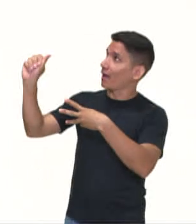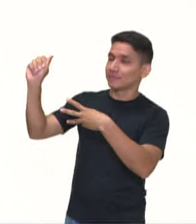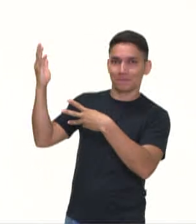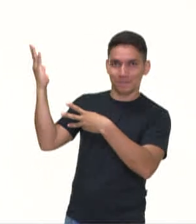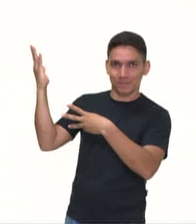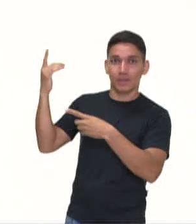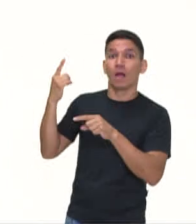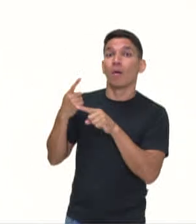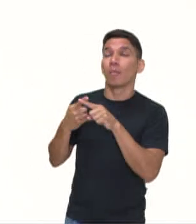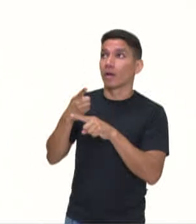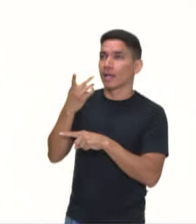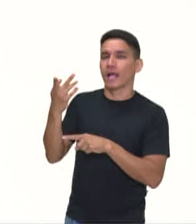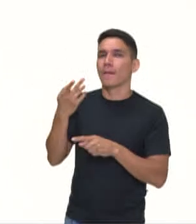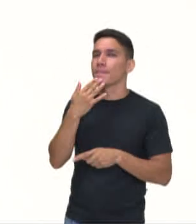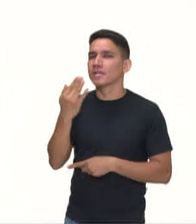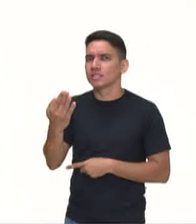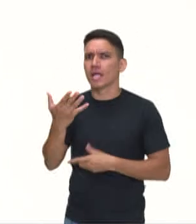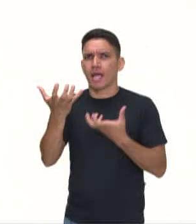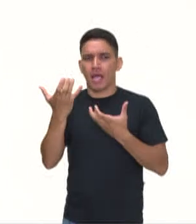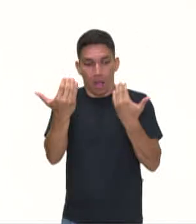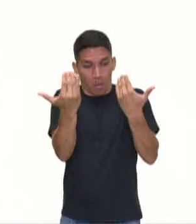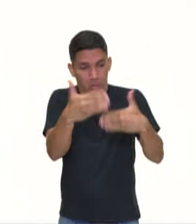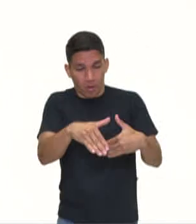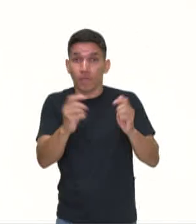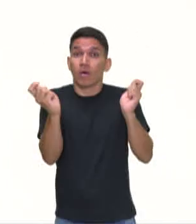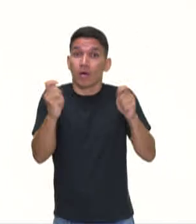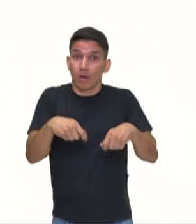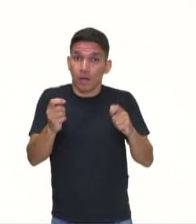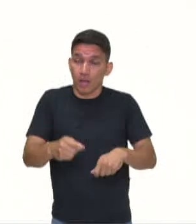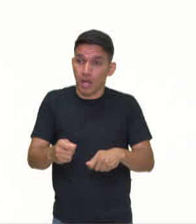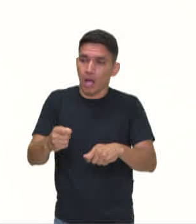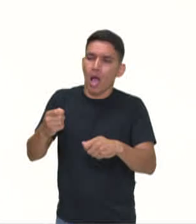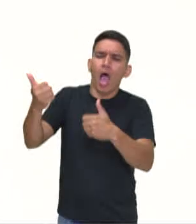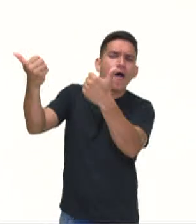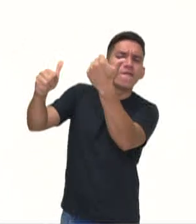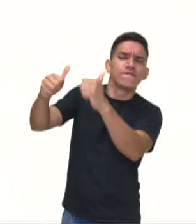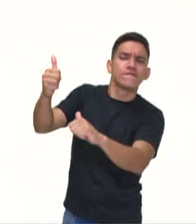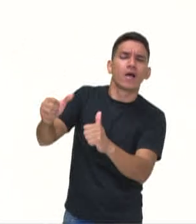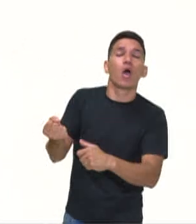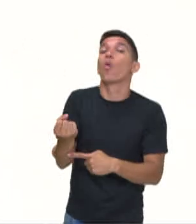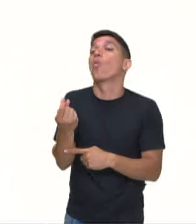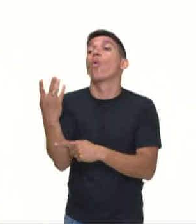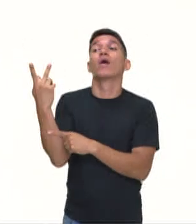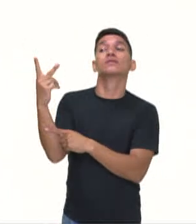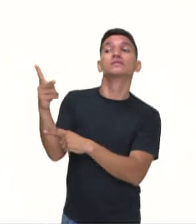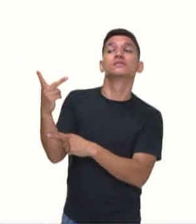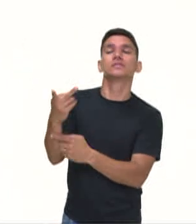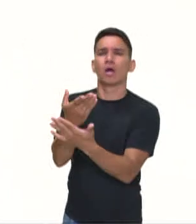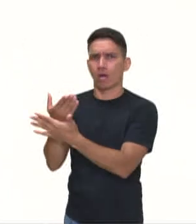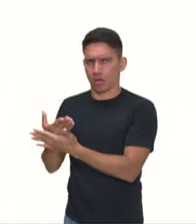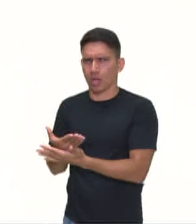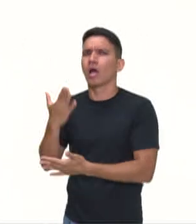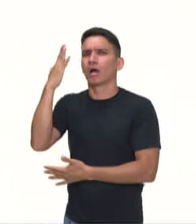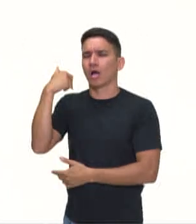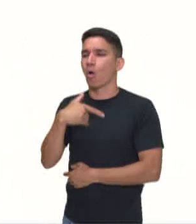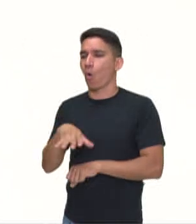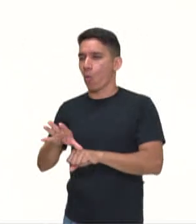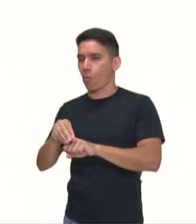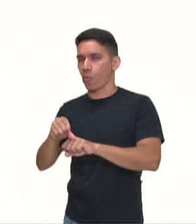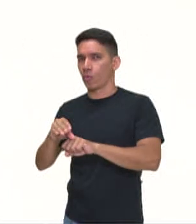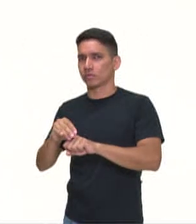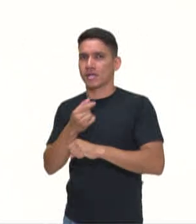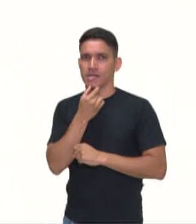que possa medir, além de quanto o estudante sabe sobre o inglês, como